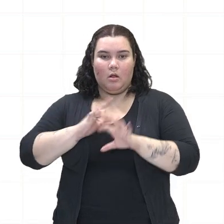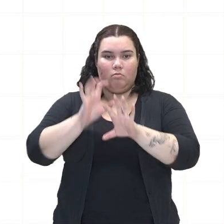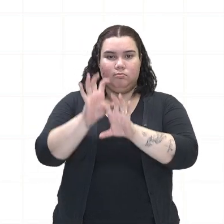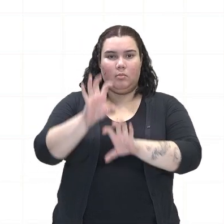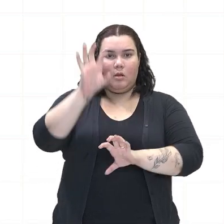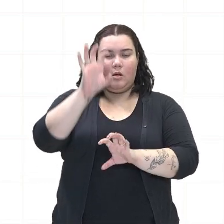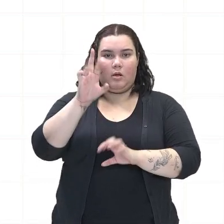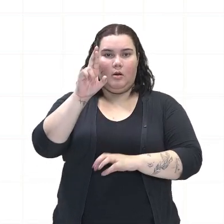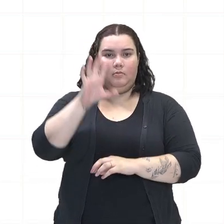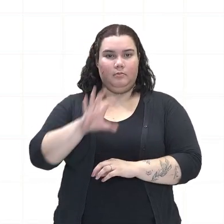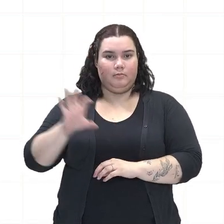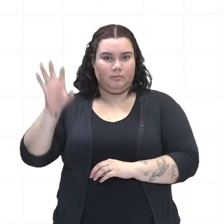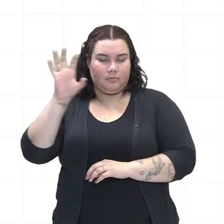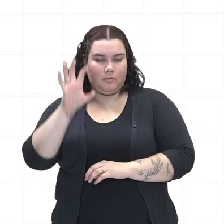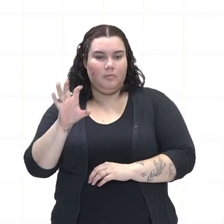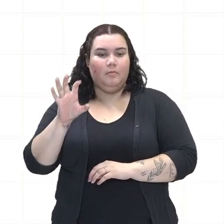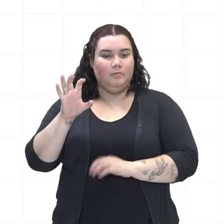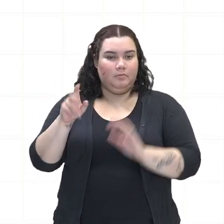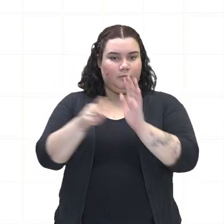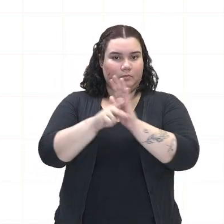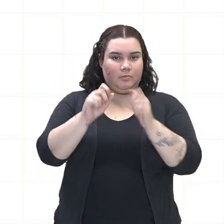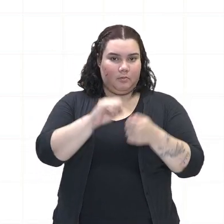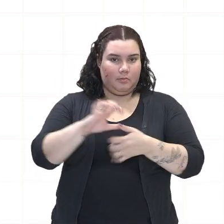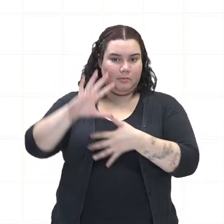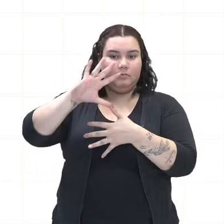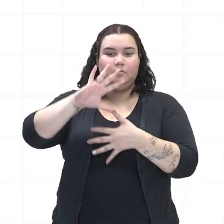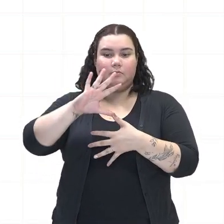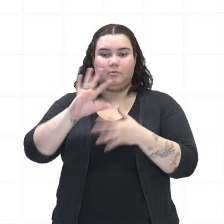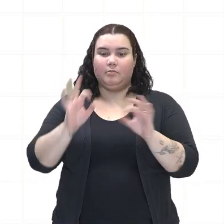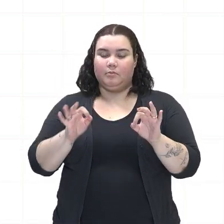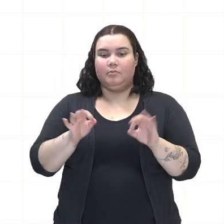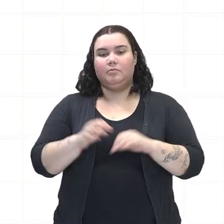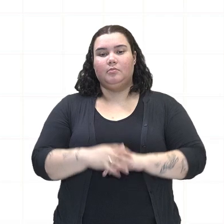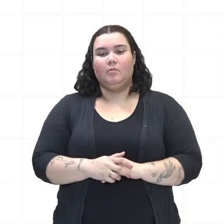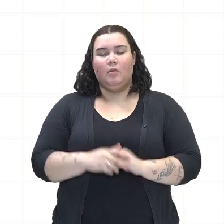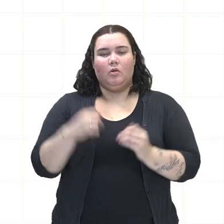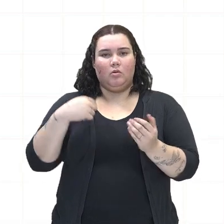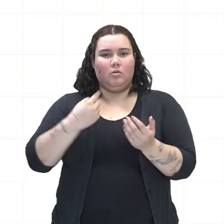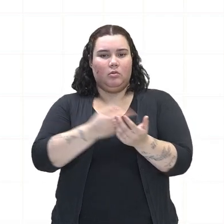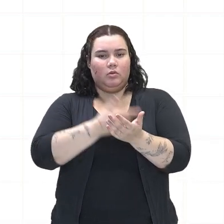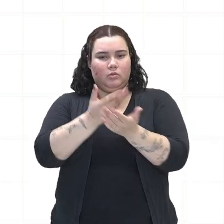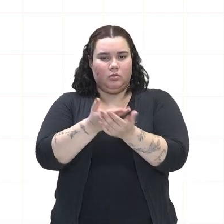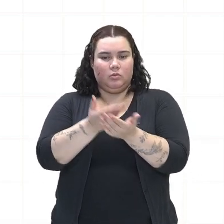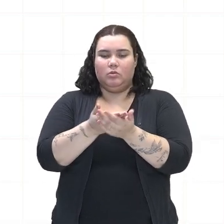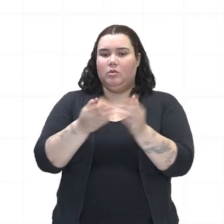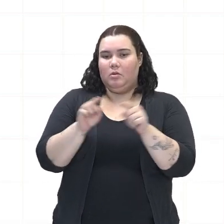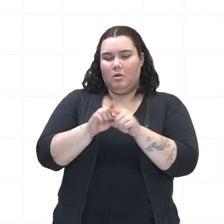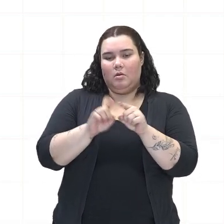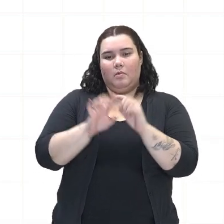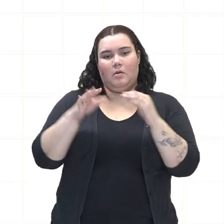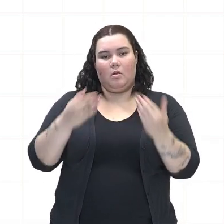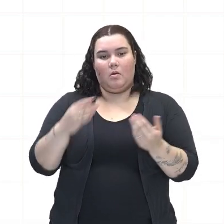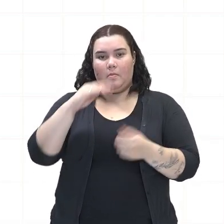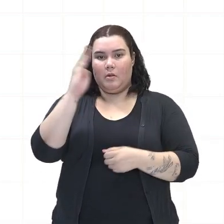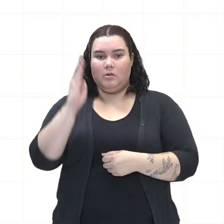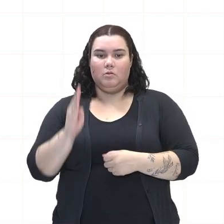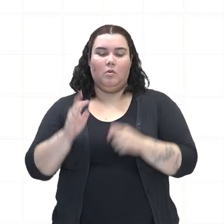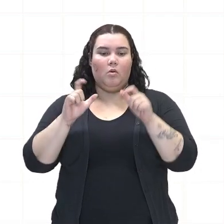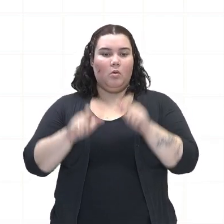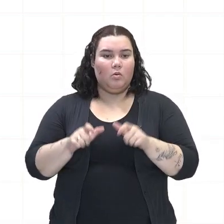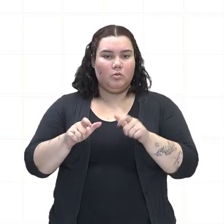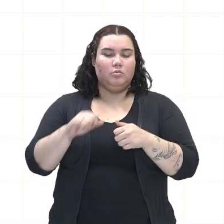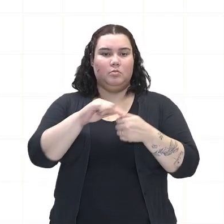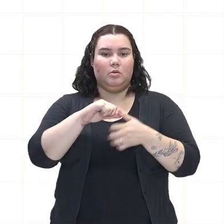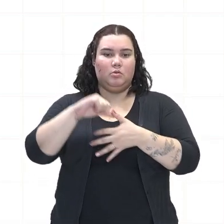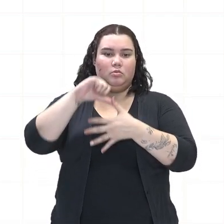geográfica do continente americano, A gente falou sobre isso aqui nas aulas também, e aí o Brasil fica na América do Sul,